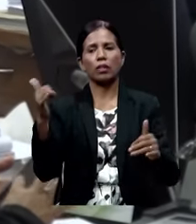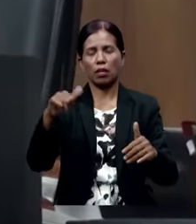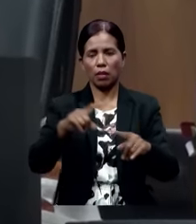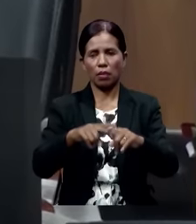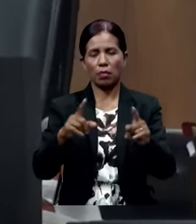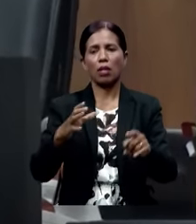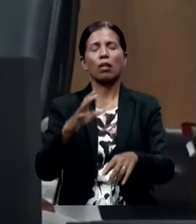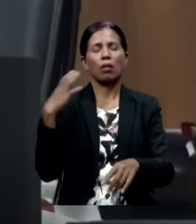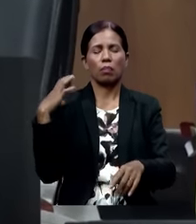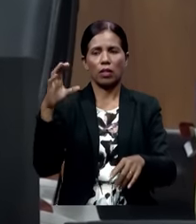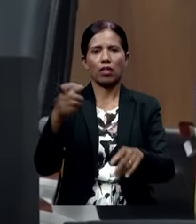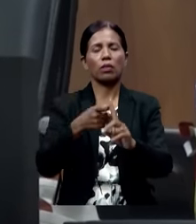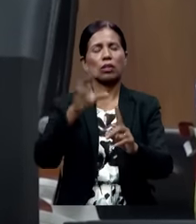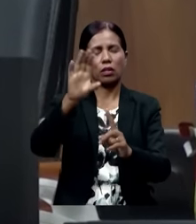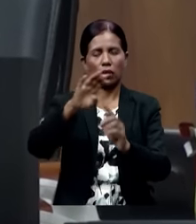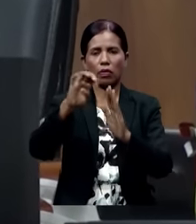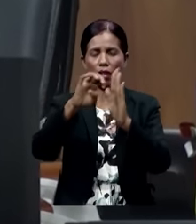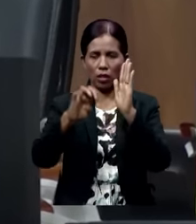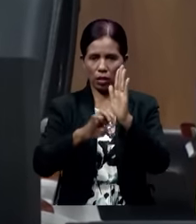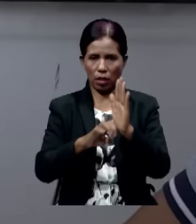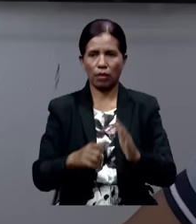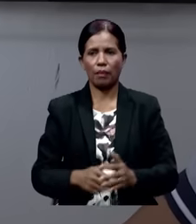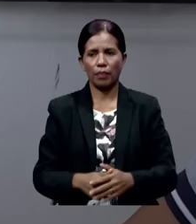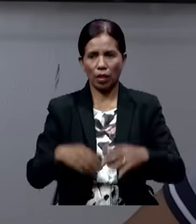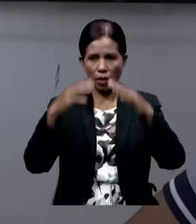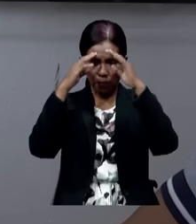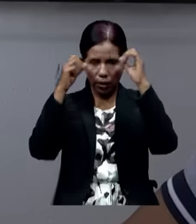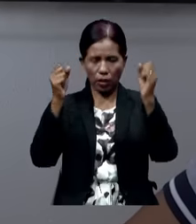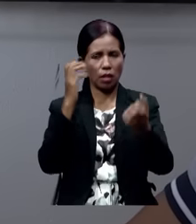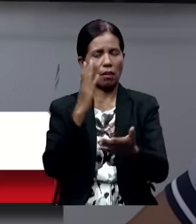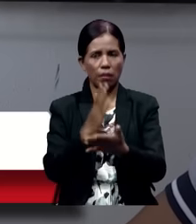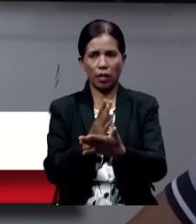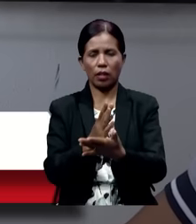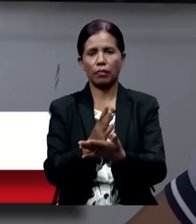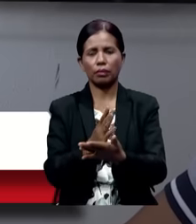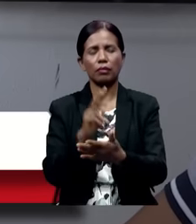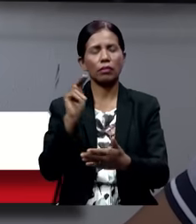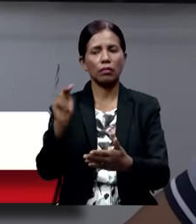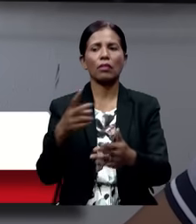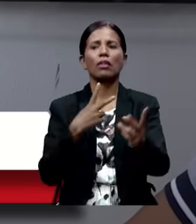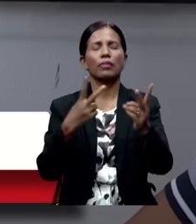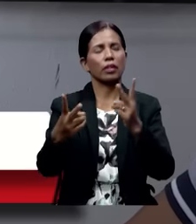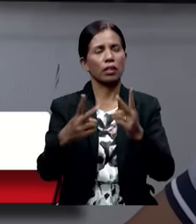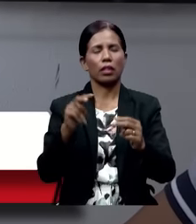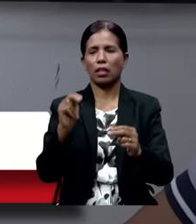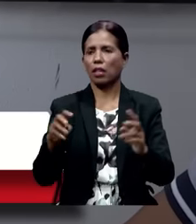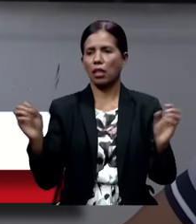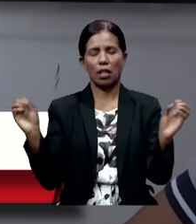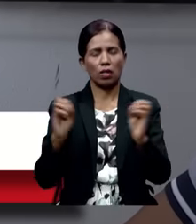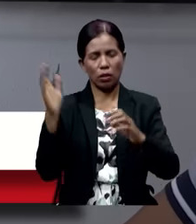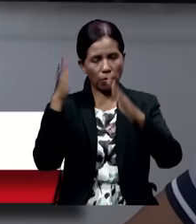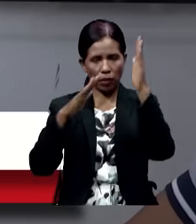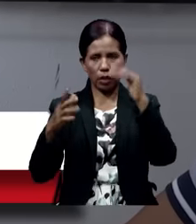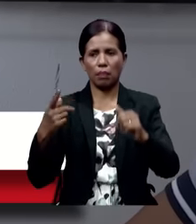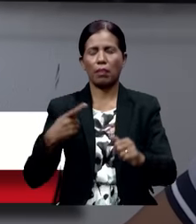né? Competência russa se festado raci. O presidente da República cancela a visita, nem lá os problemas, o